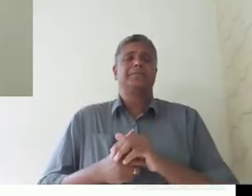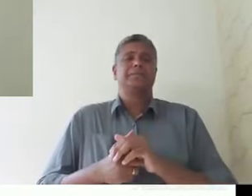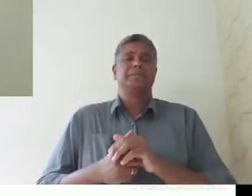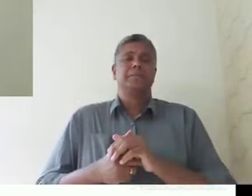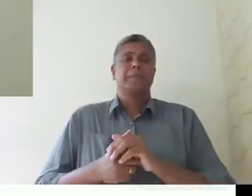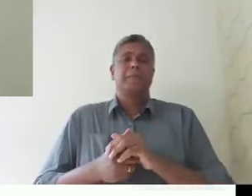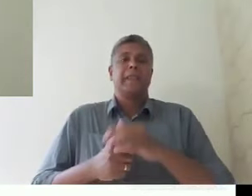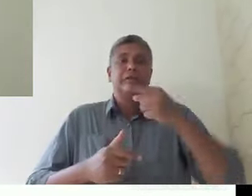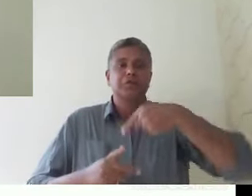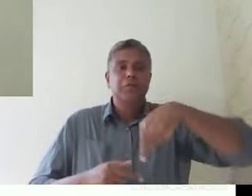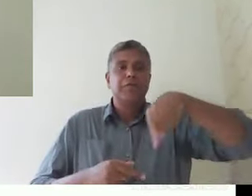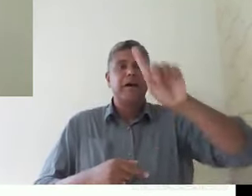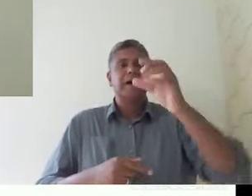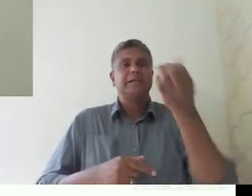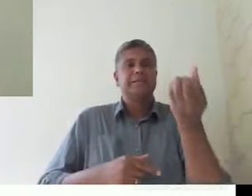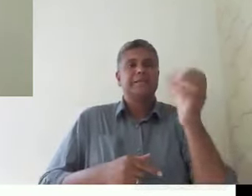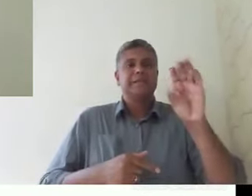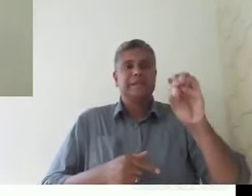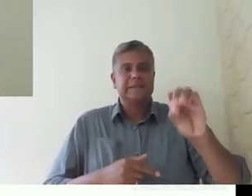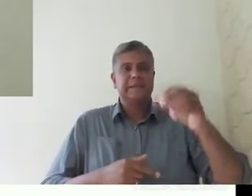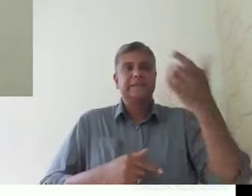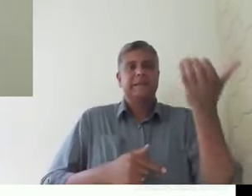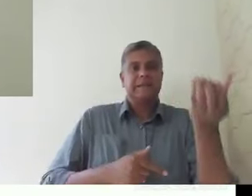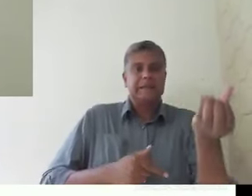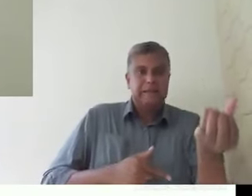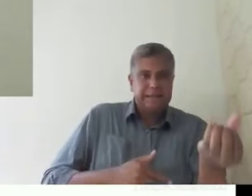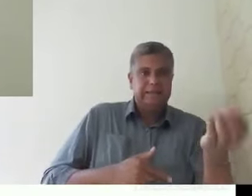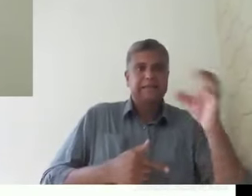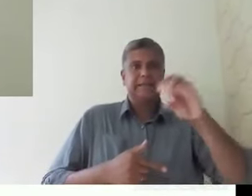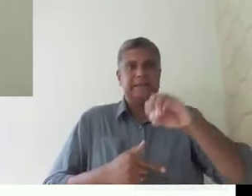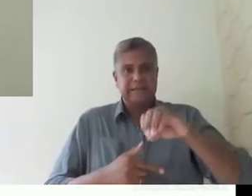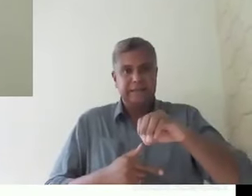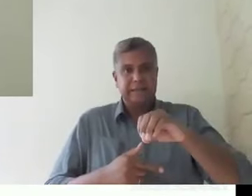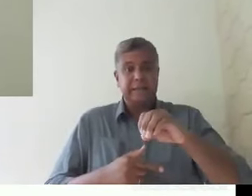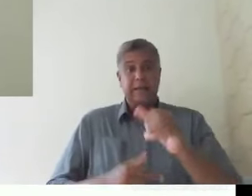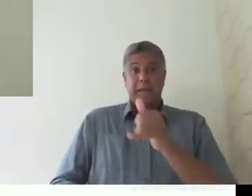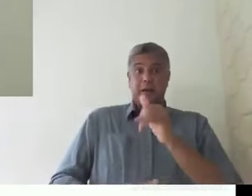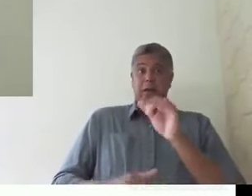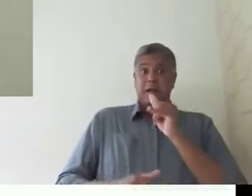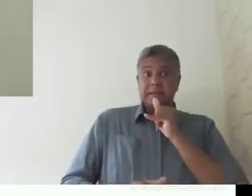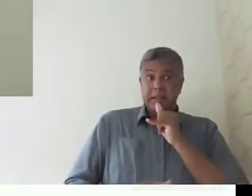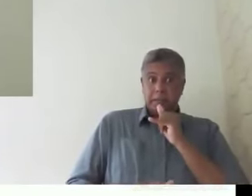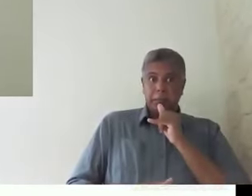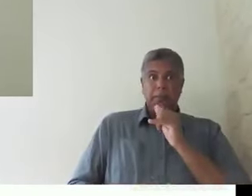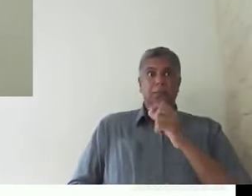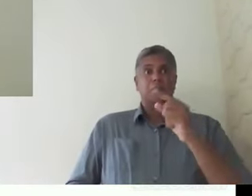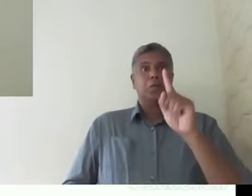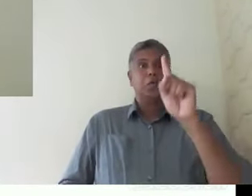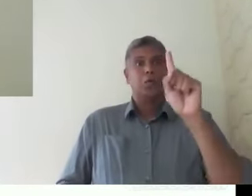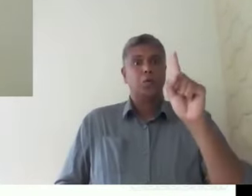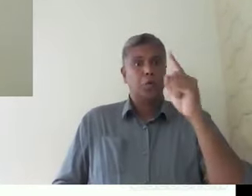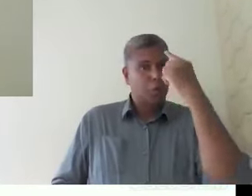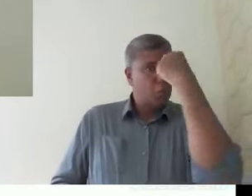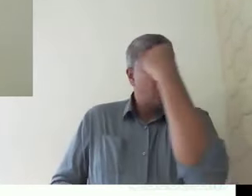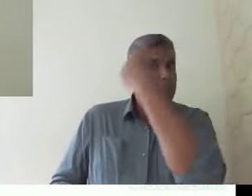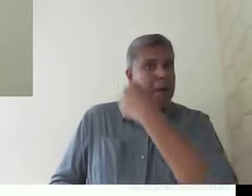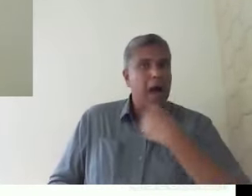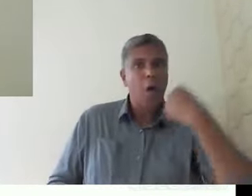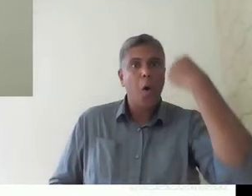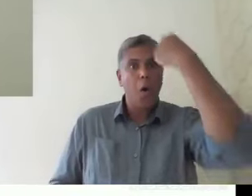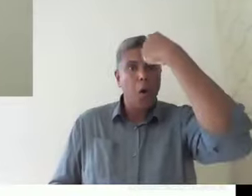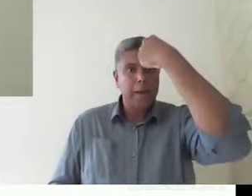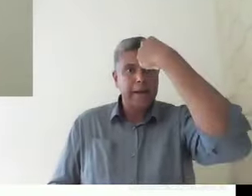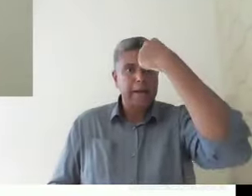sistema é um pouco diferente, ele vai de 60 em 60. Então, 1 hora contém 60 minutos,